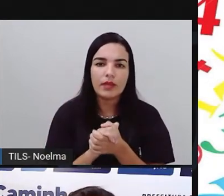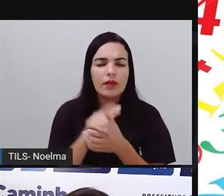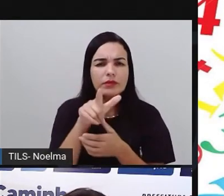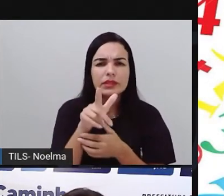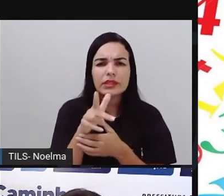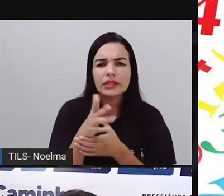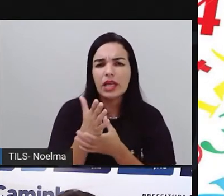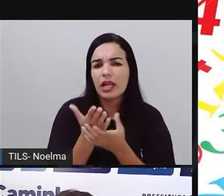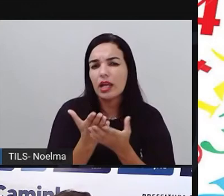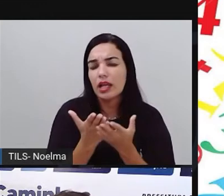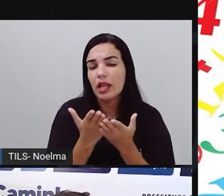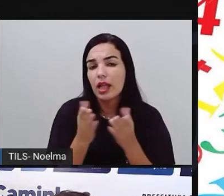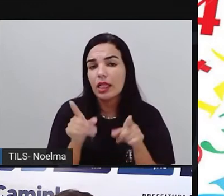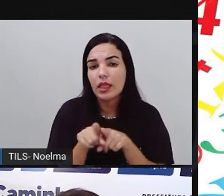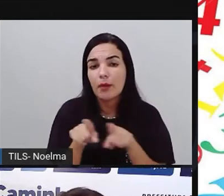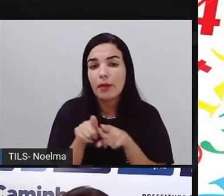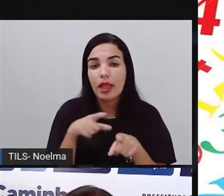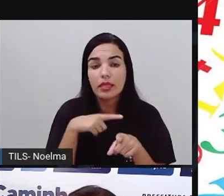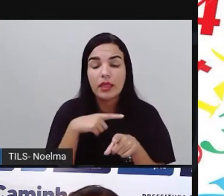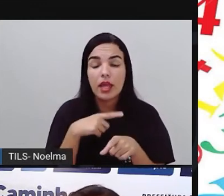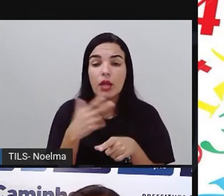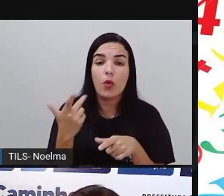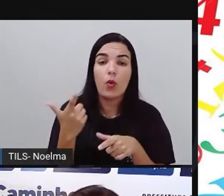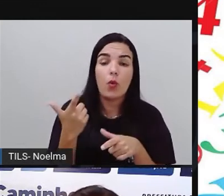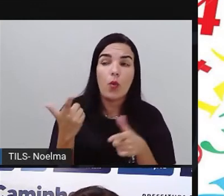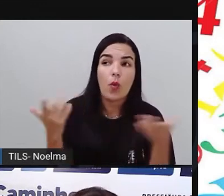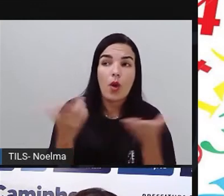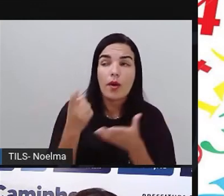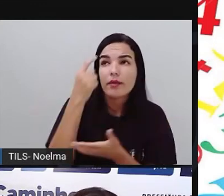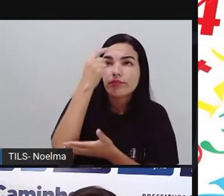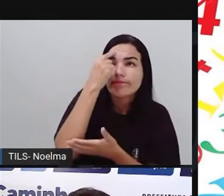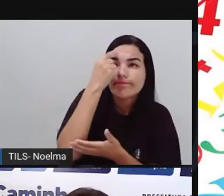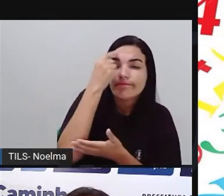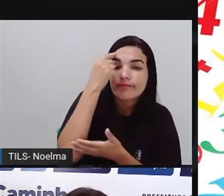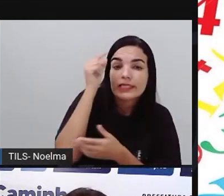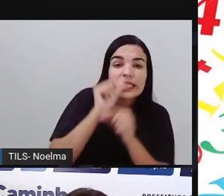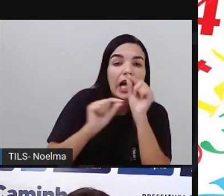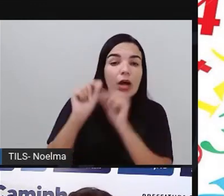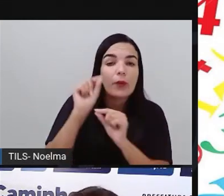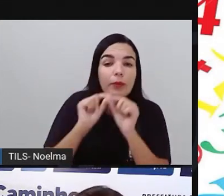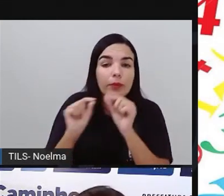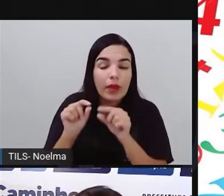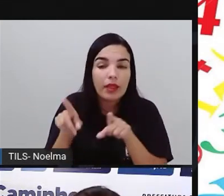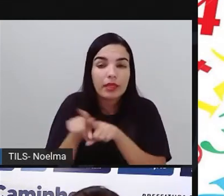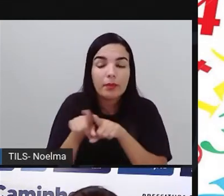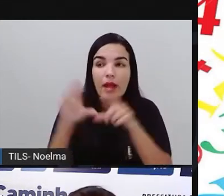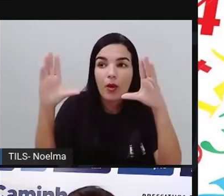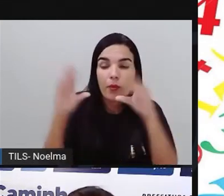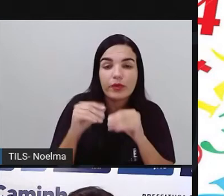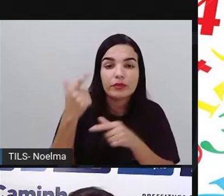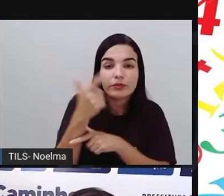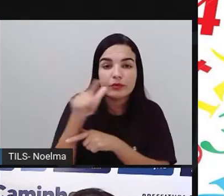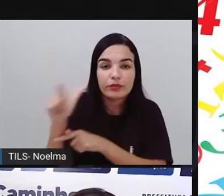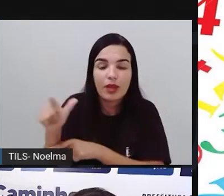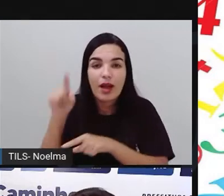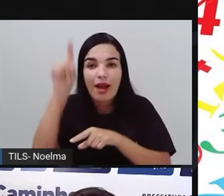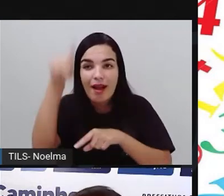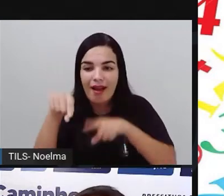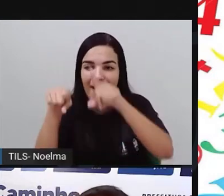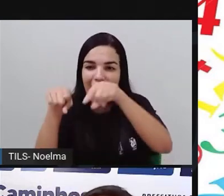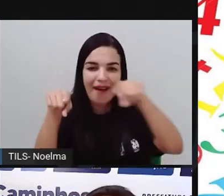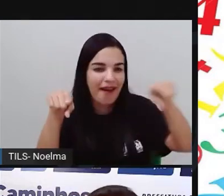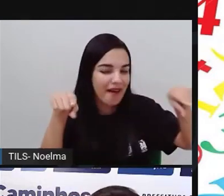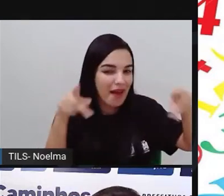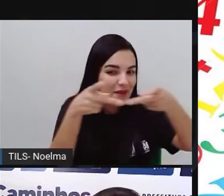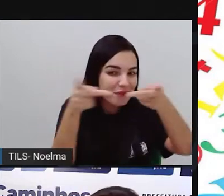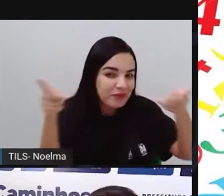E aí a PRO traz novamente o repensar, né, e a revisão sobre gráfico, porque